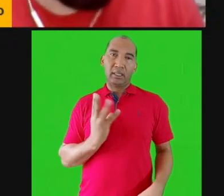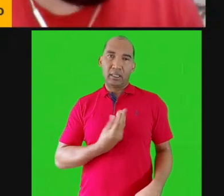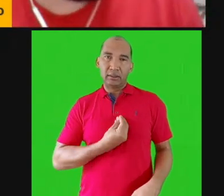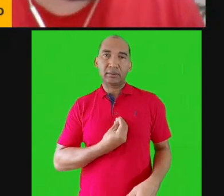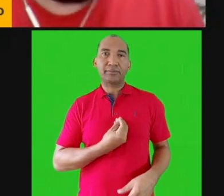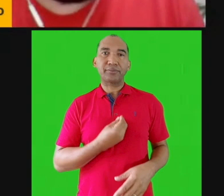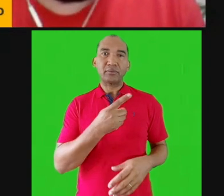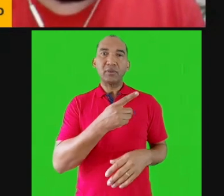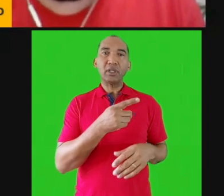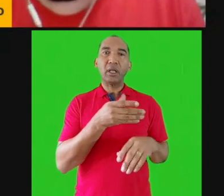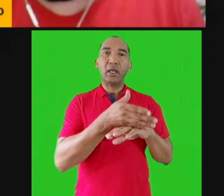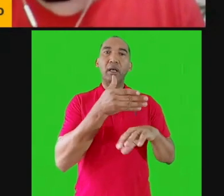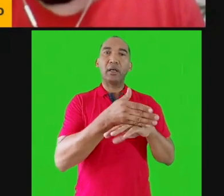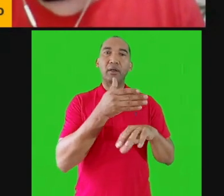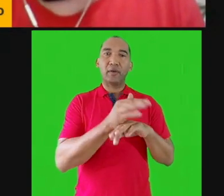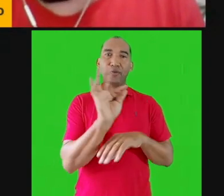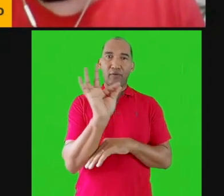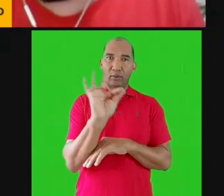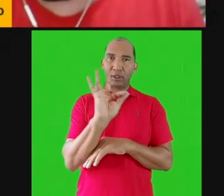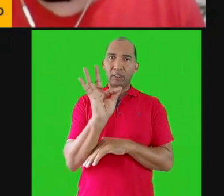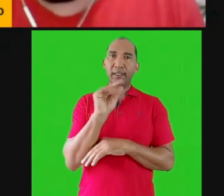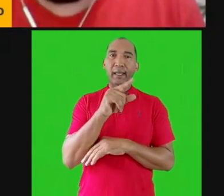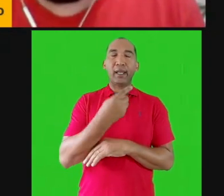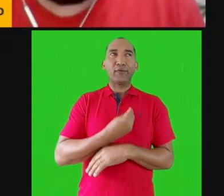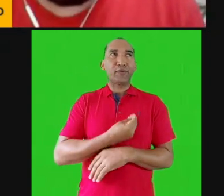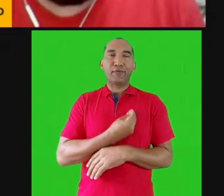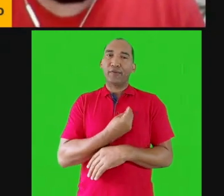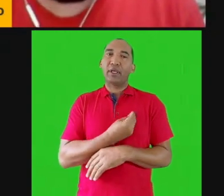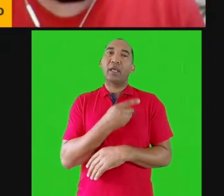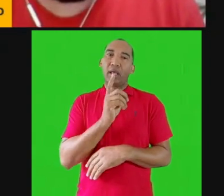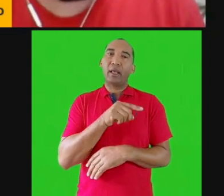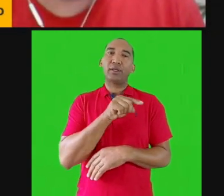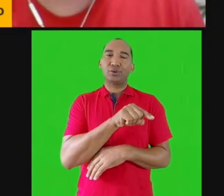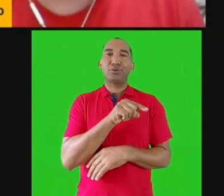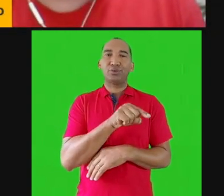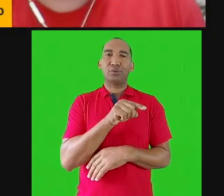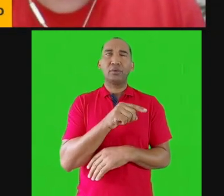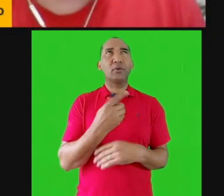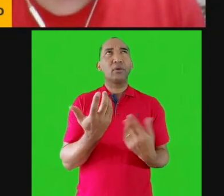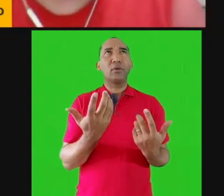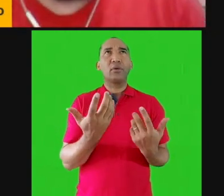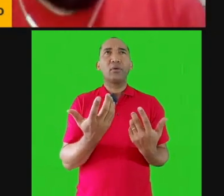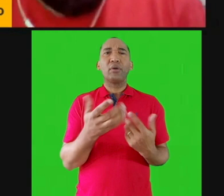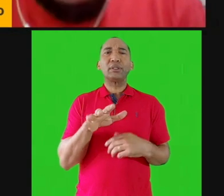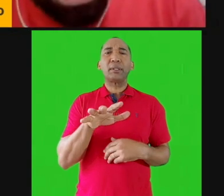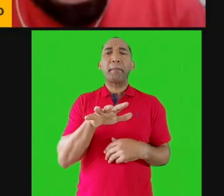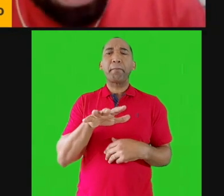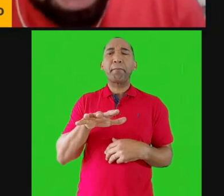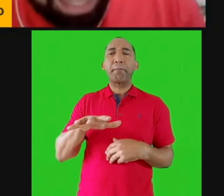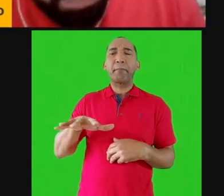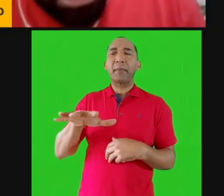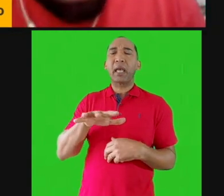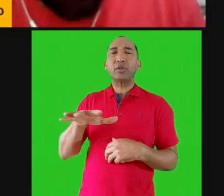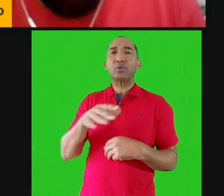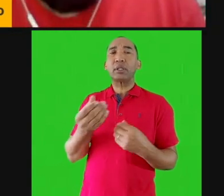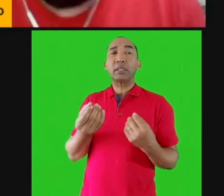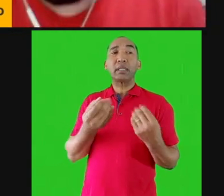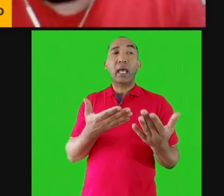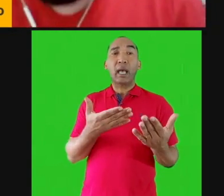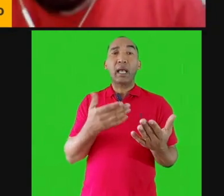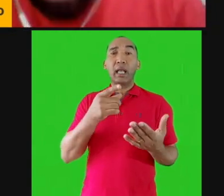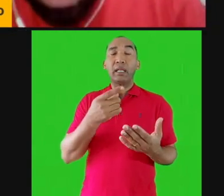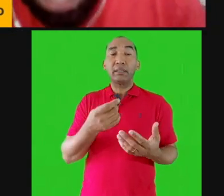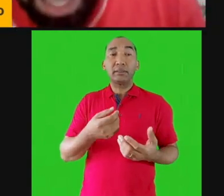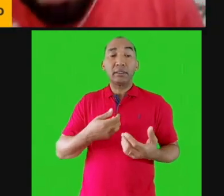que participou dentro de uma faculdade, que ela dizia muito isso, que era a questão de que espaço é esse que é dado para esse corpo? Você